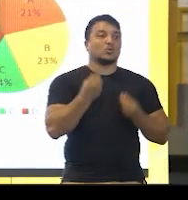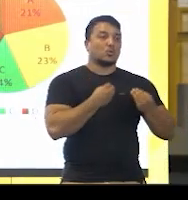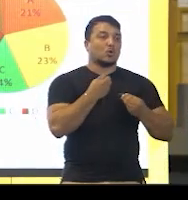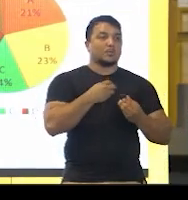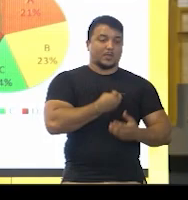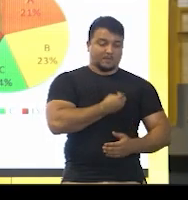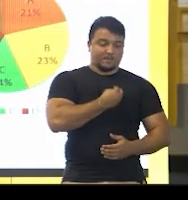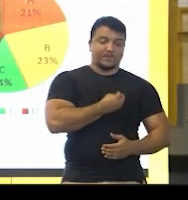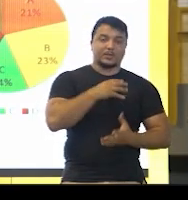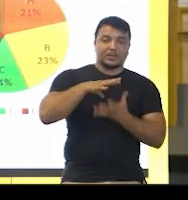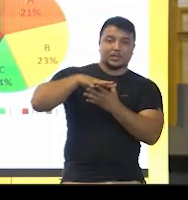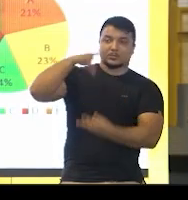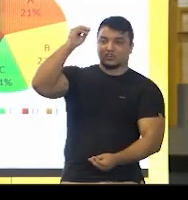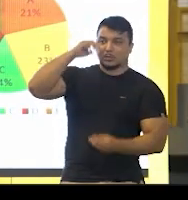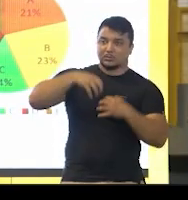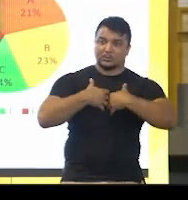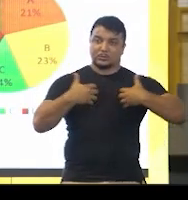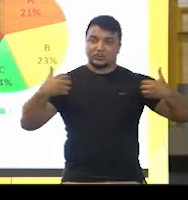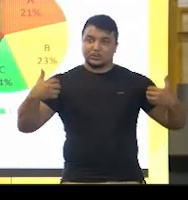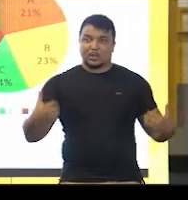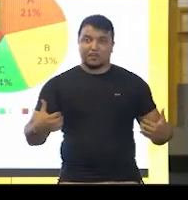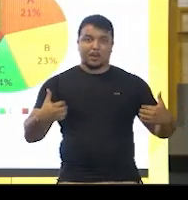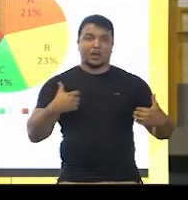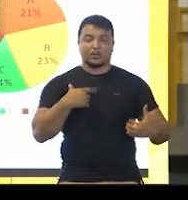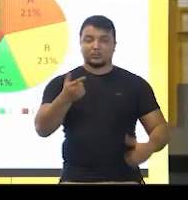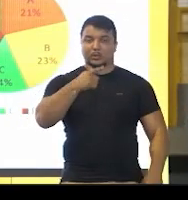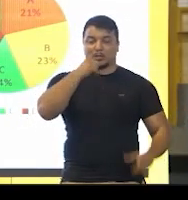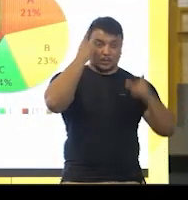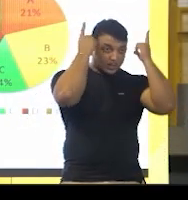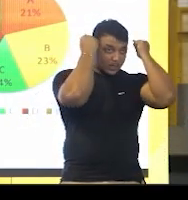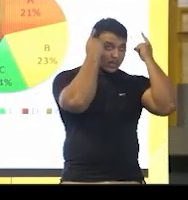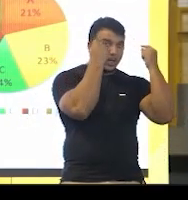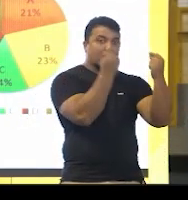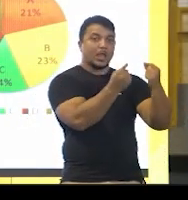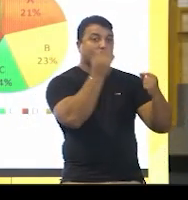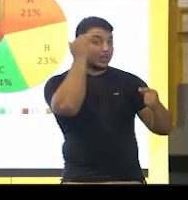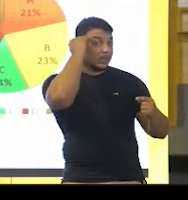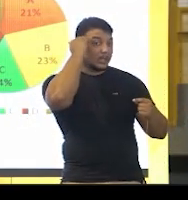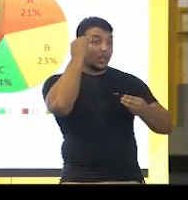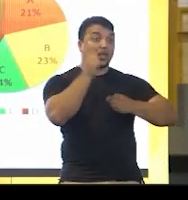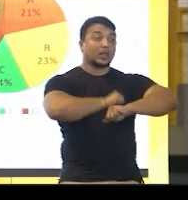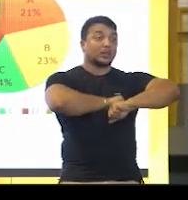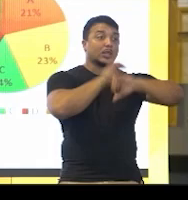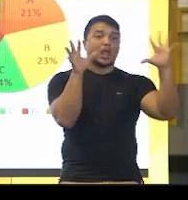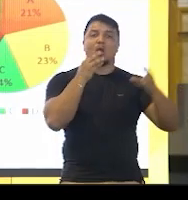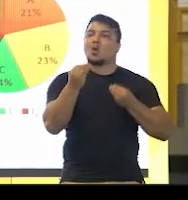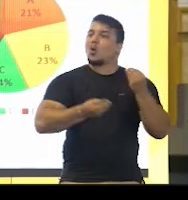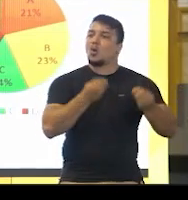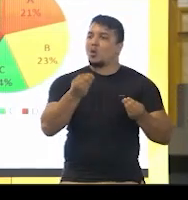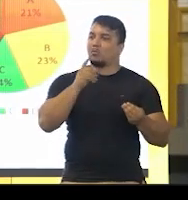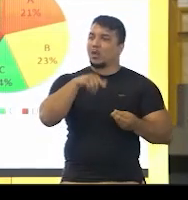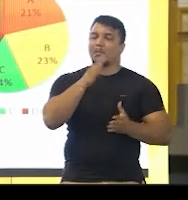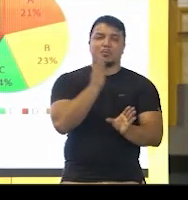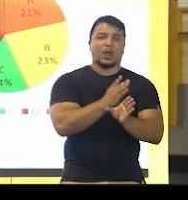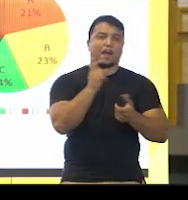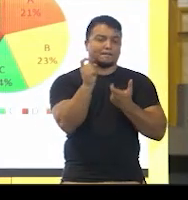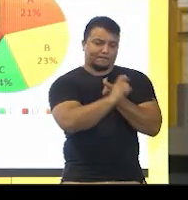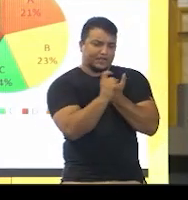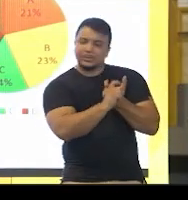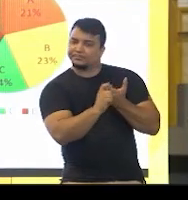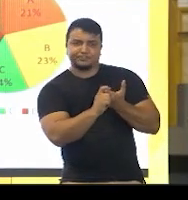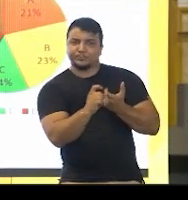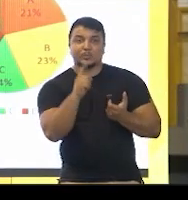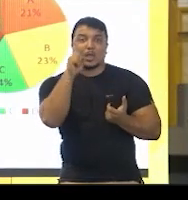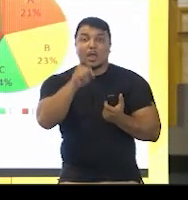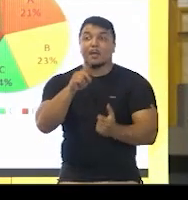do nosso espírito. Então os gregos estavam entendendo a origem de todas as coisas, não mais pelos mitos,